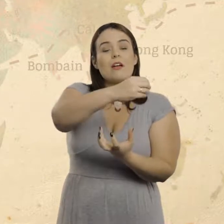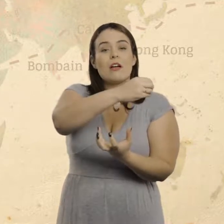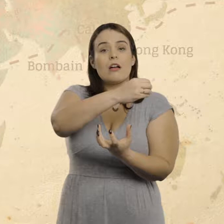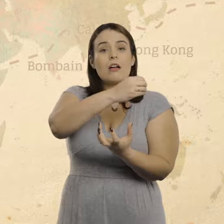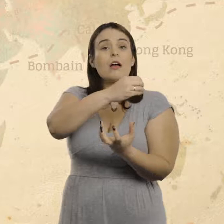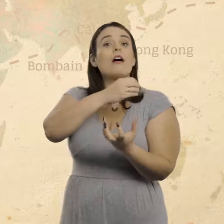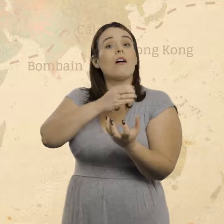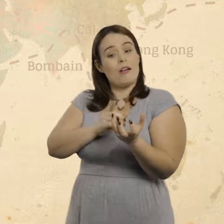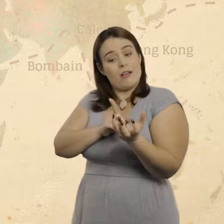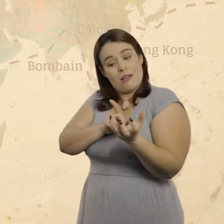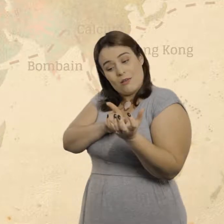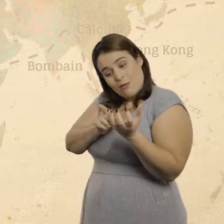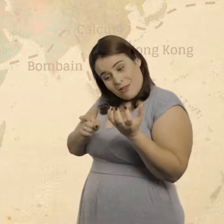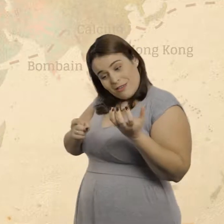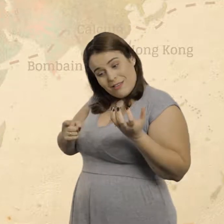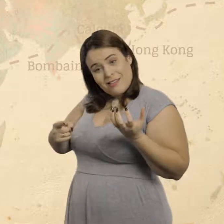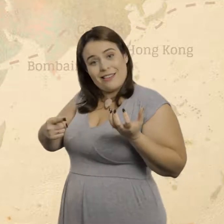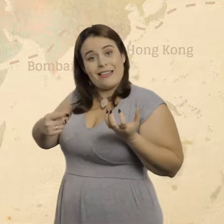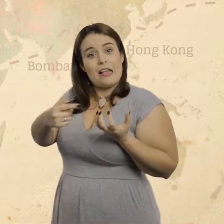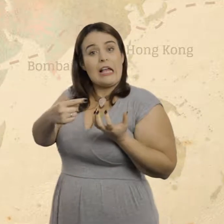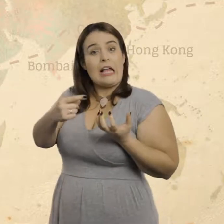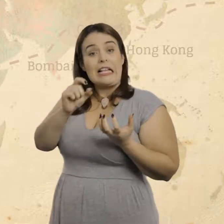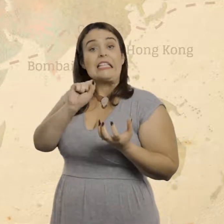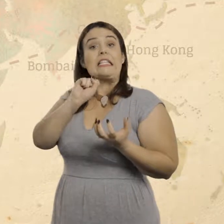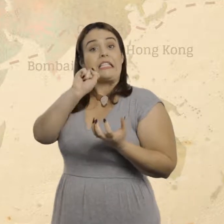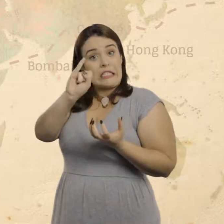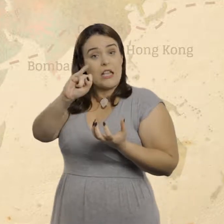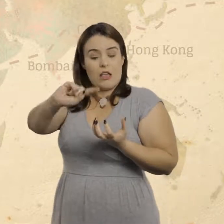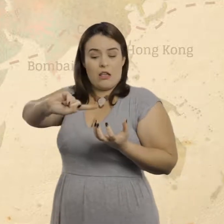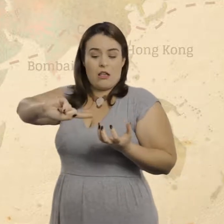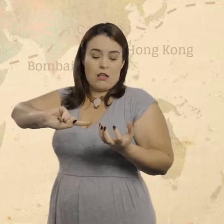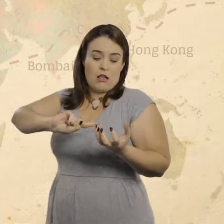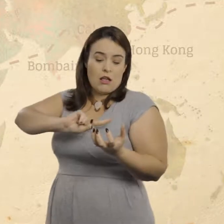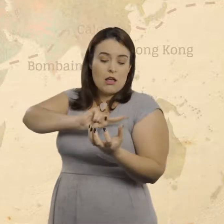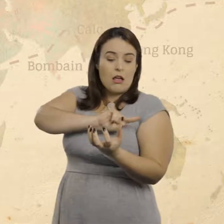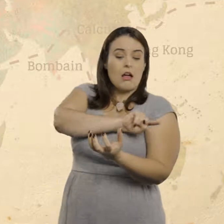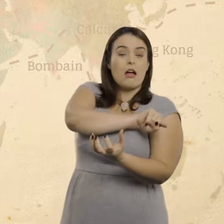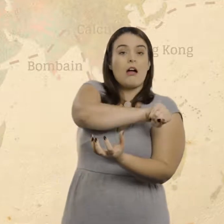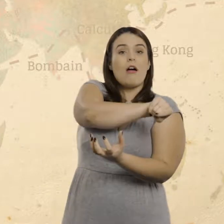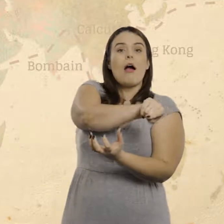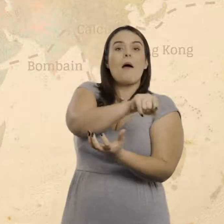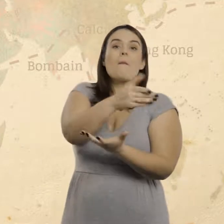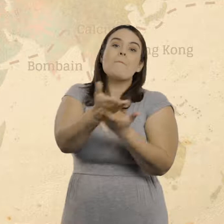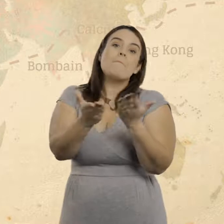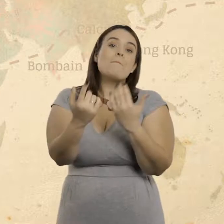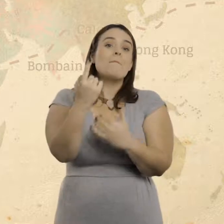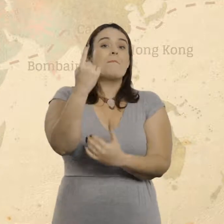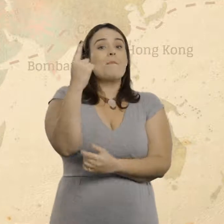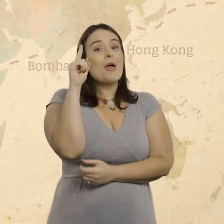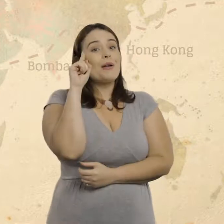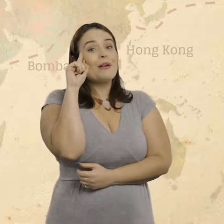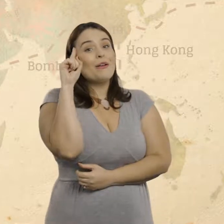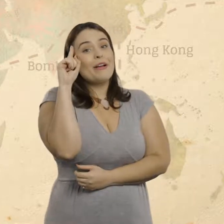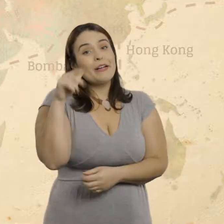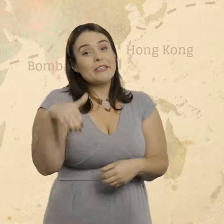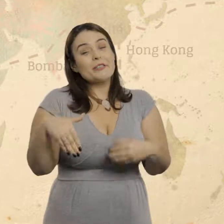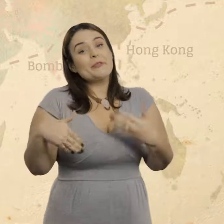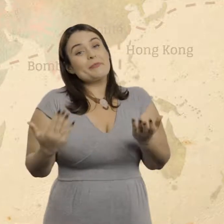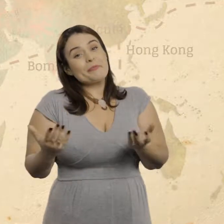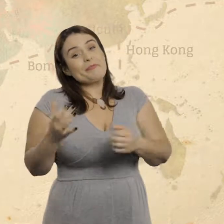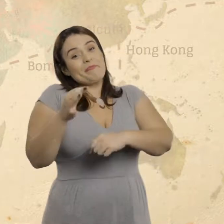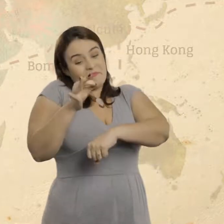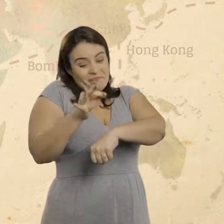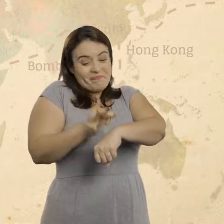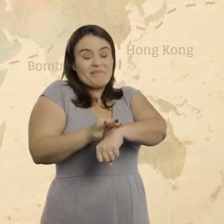mundo indo para um dos lados do planeta. Se tivessem ido em direção contrária, teriam perdido um dia. E seria